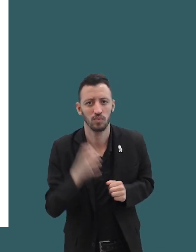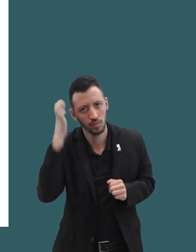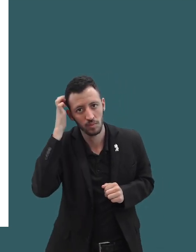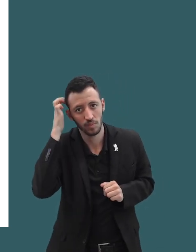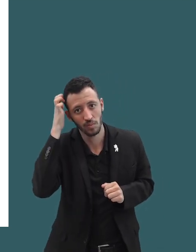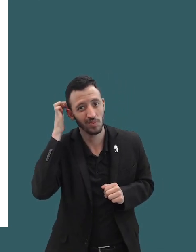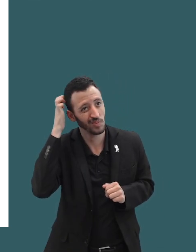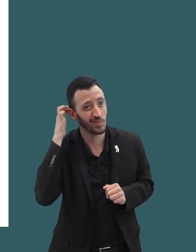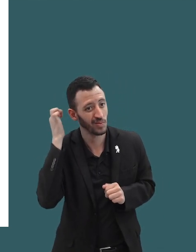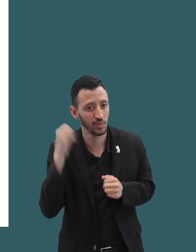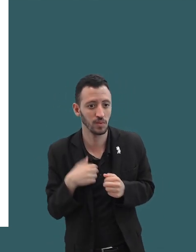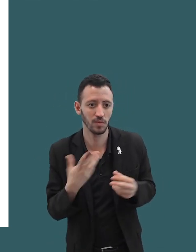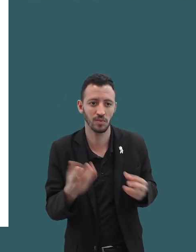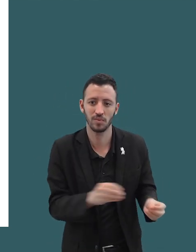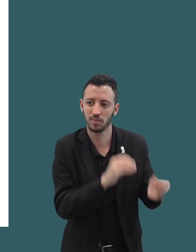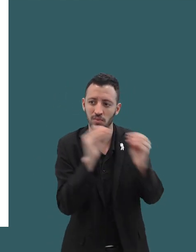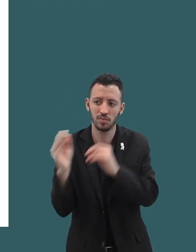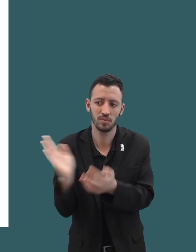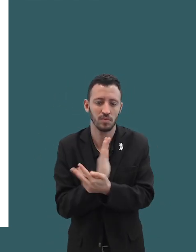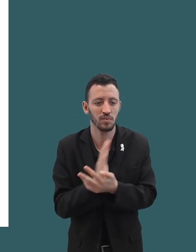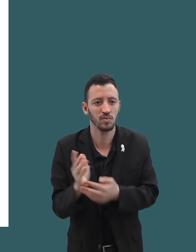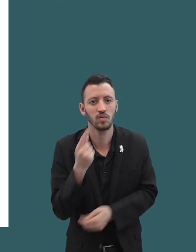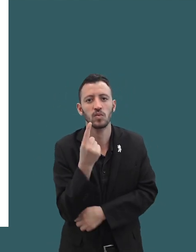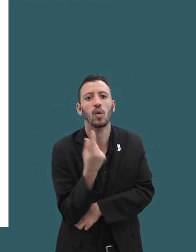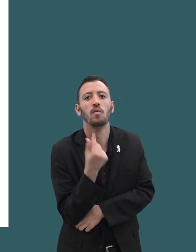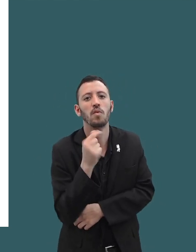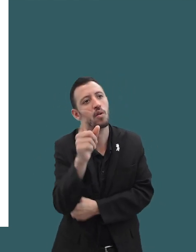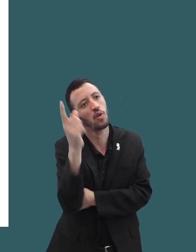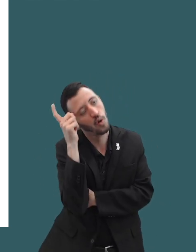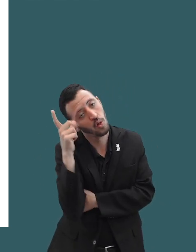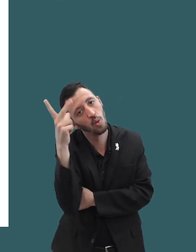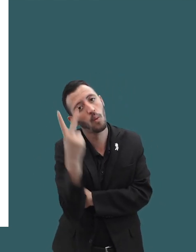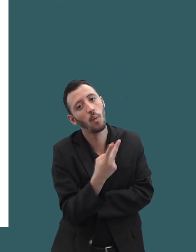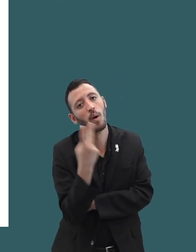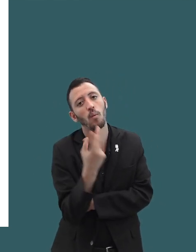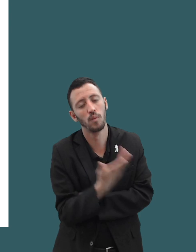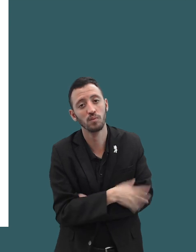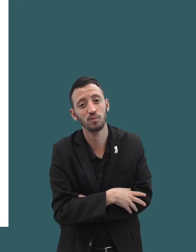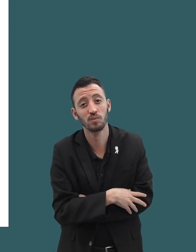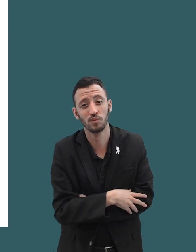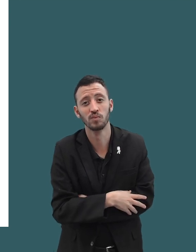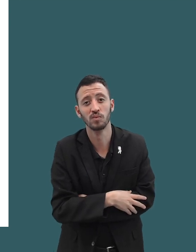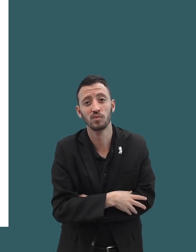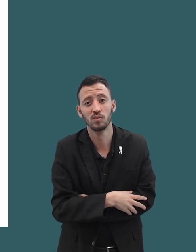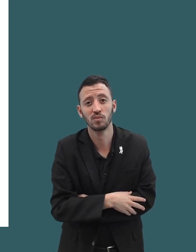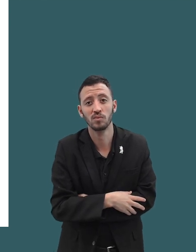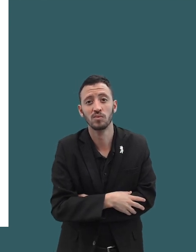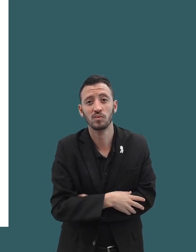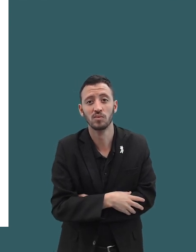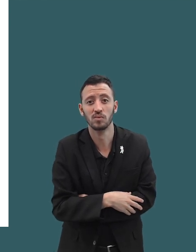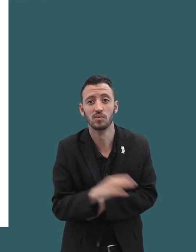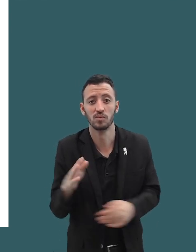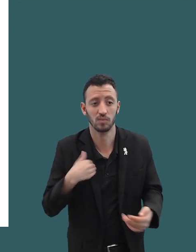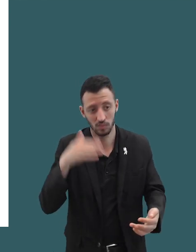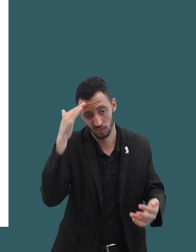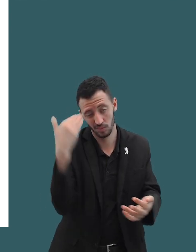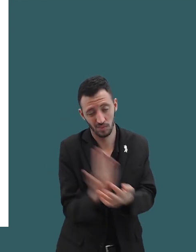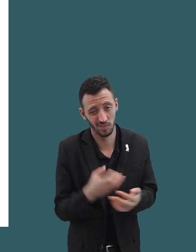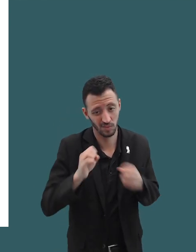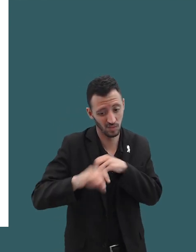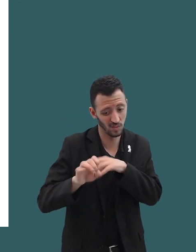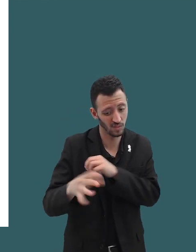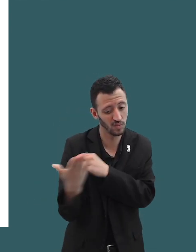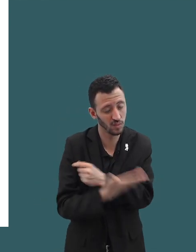estou pulando umas coisas. Está falando de conhecimento. Então, nós temos, eu acredito muito na